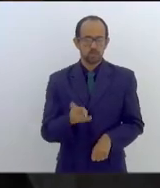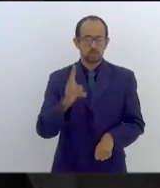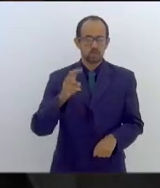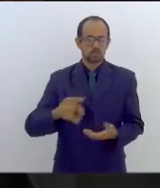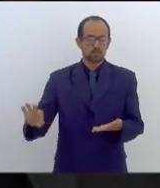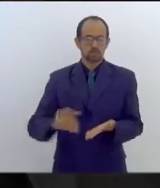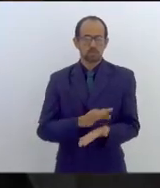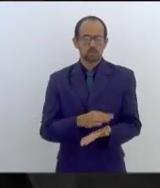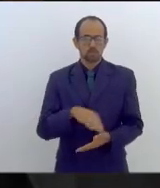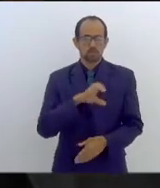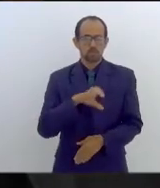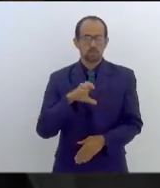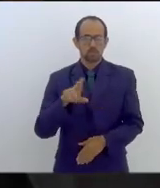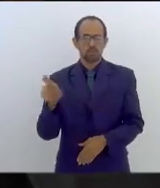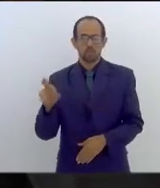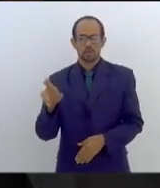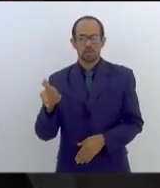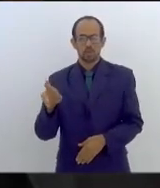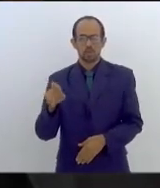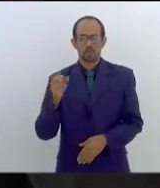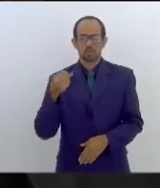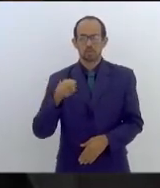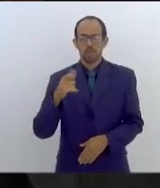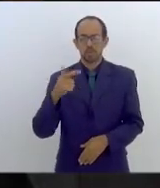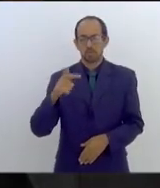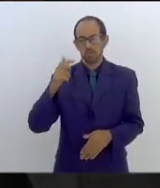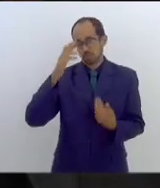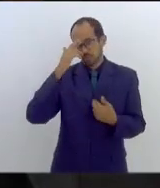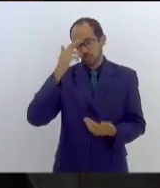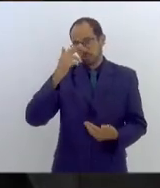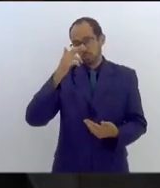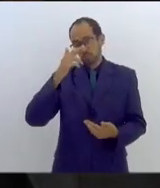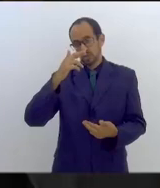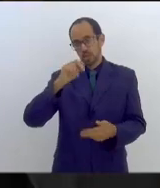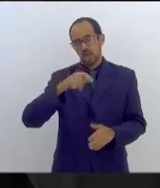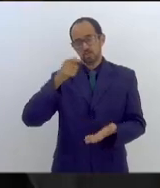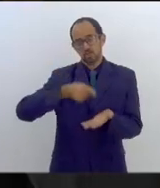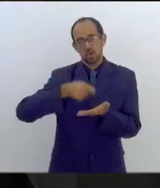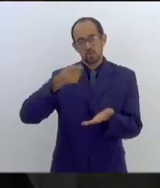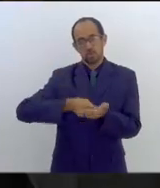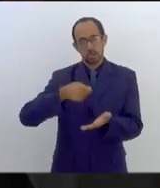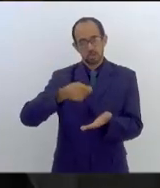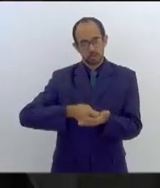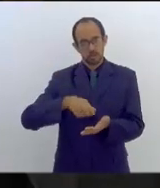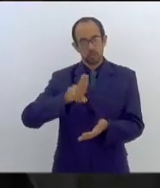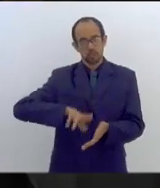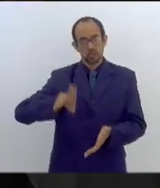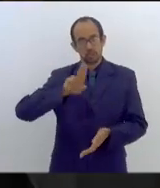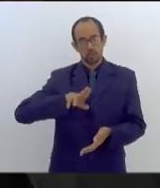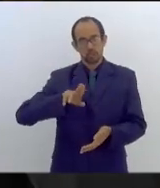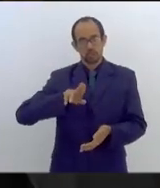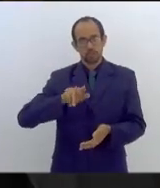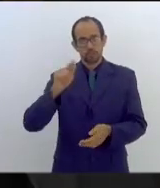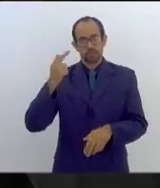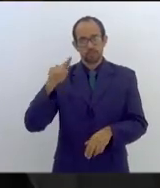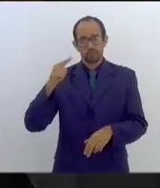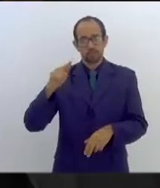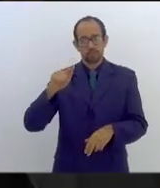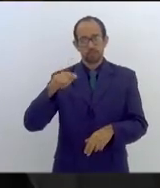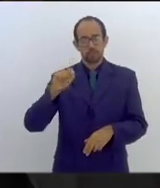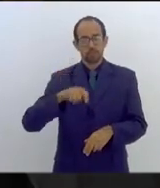CCR sem que ela cumpra com as suas obrigações com os usuários, garantindo uma grade digna para